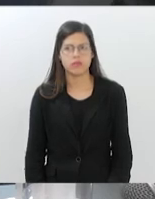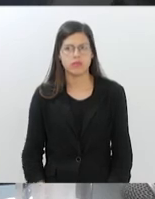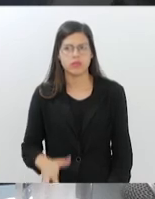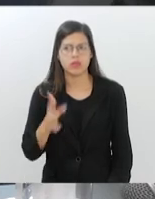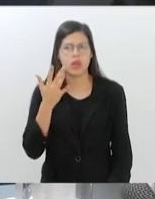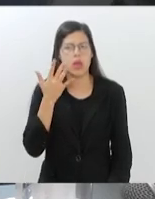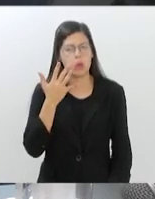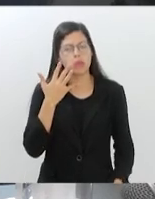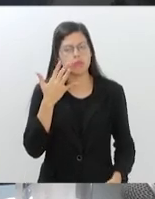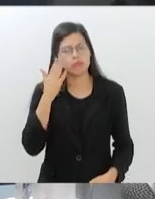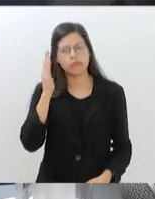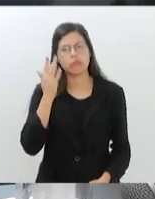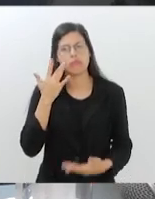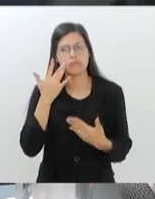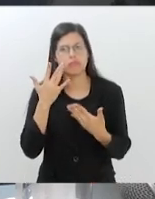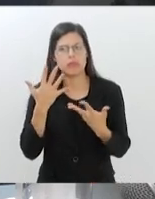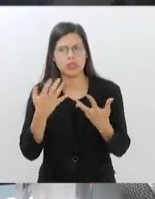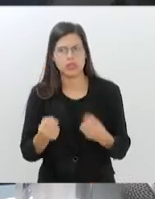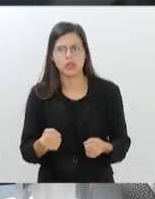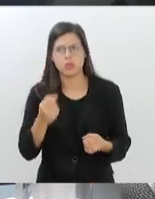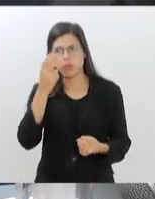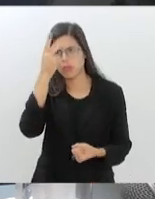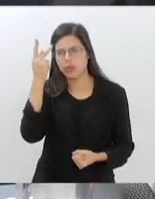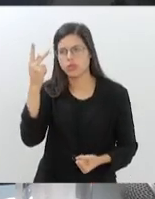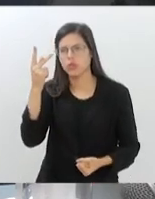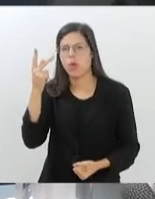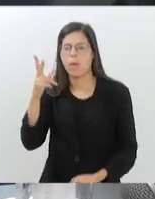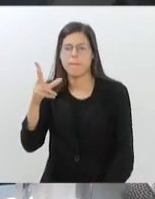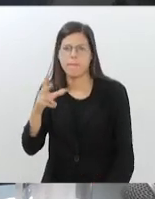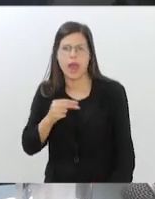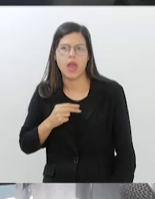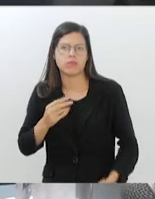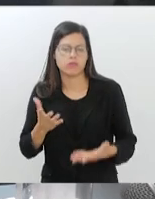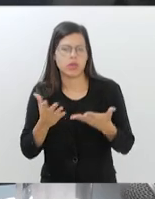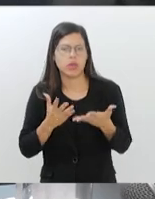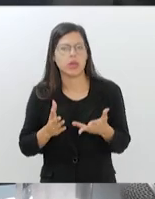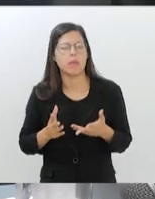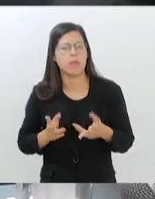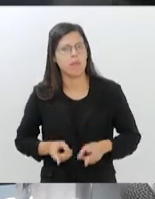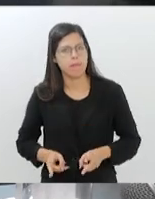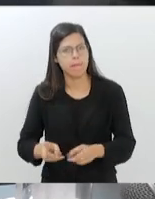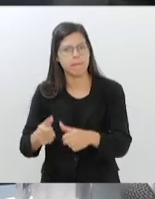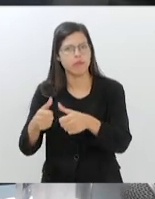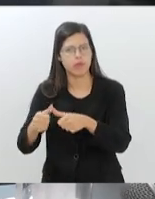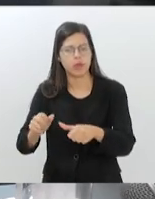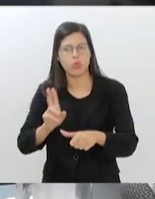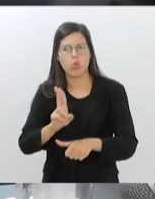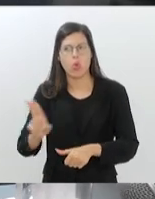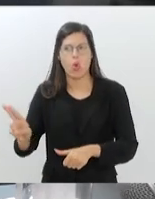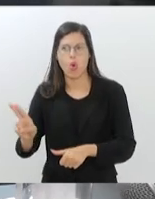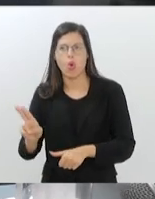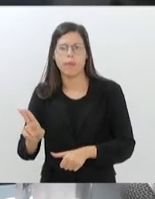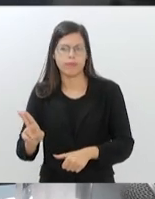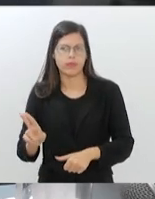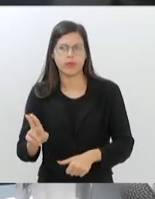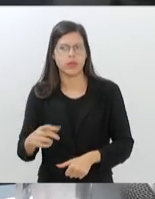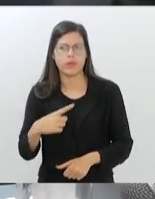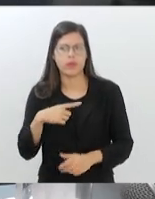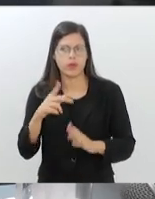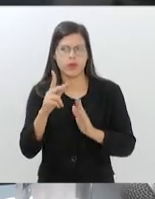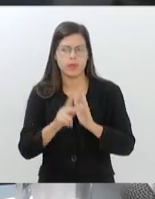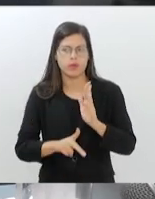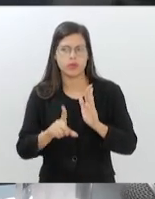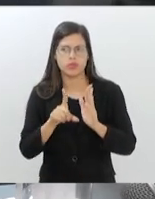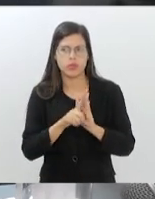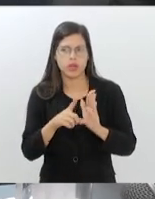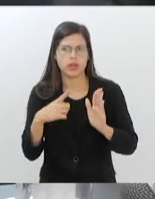mérito queiram preservar o nome do CAPS mas também não é algo aleatório eu tenho projetos de lei aqui que tem um escopo